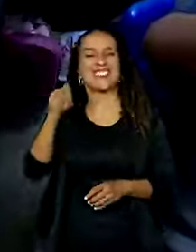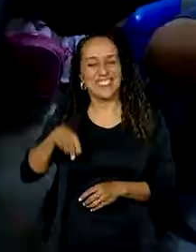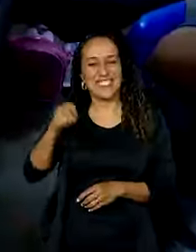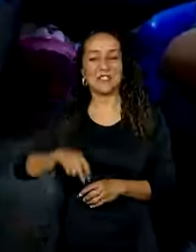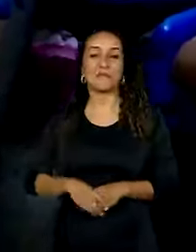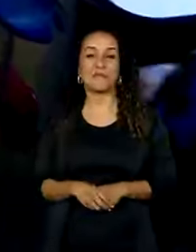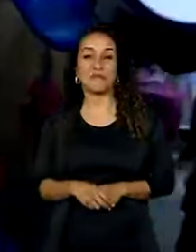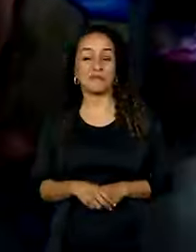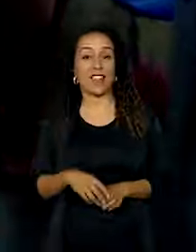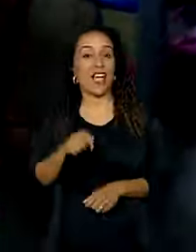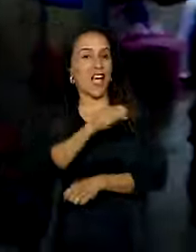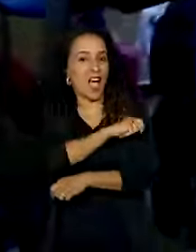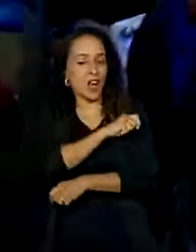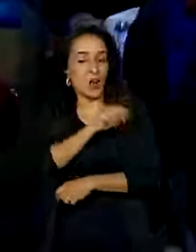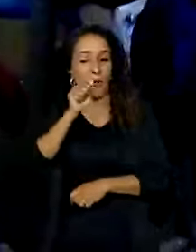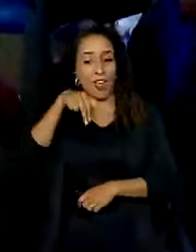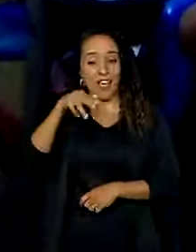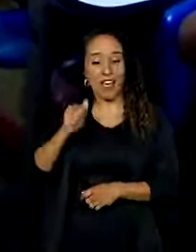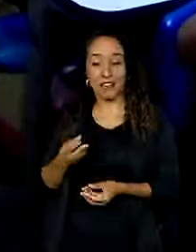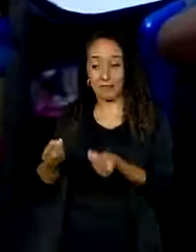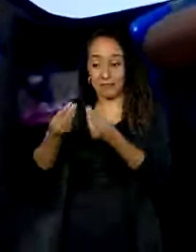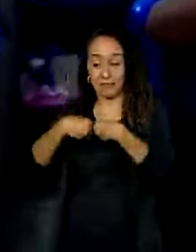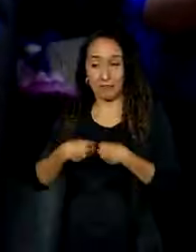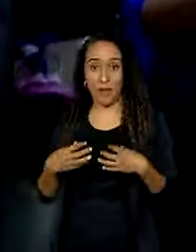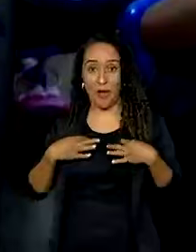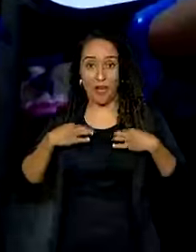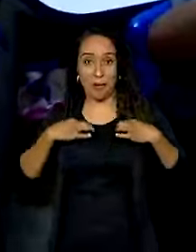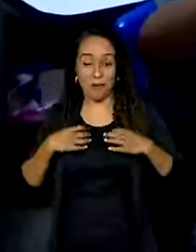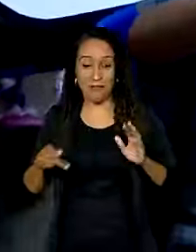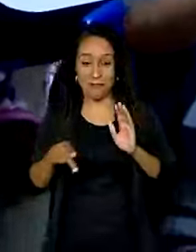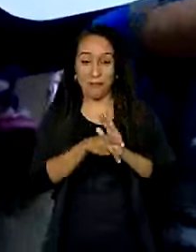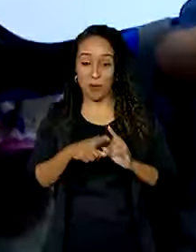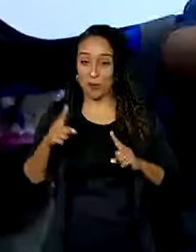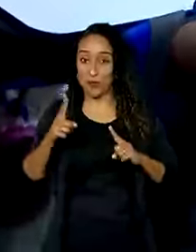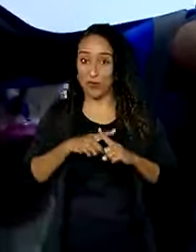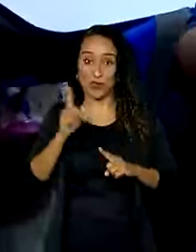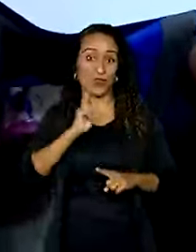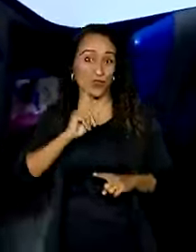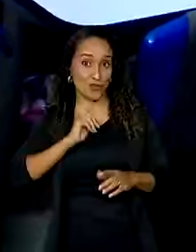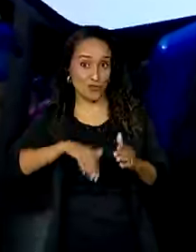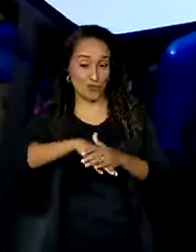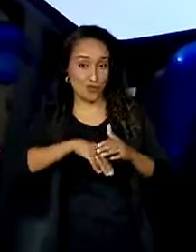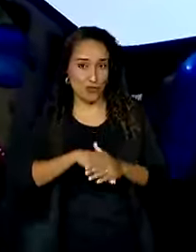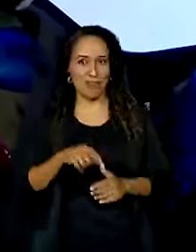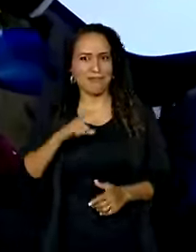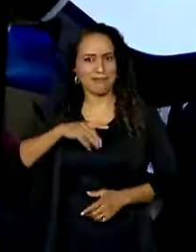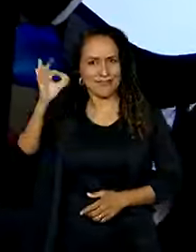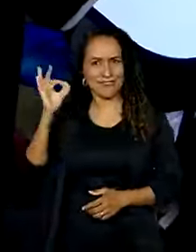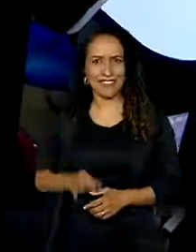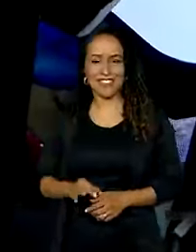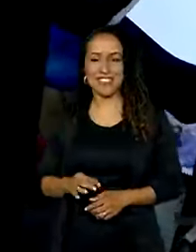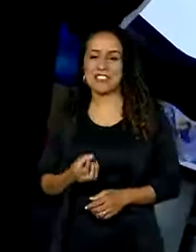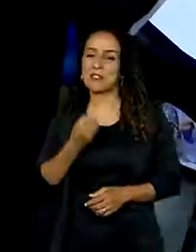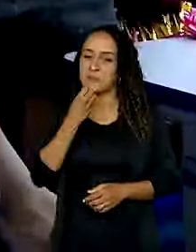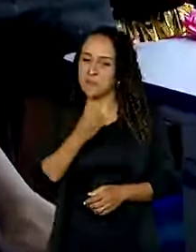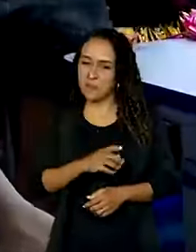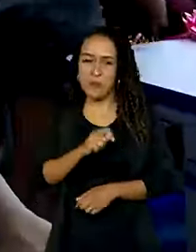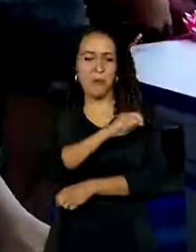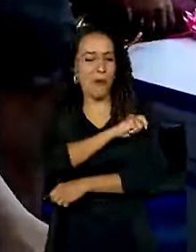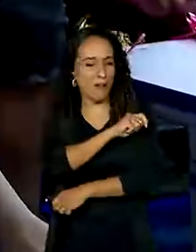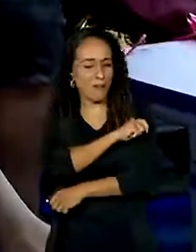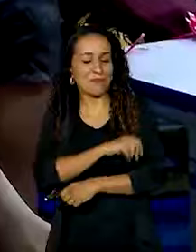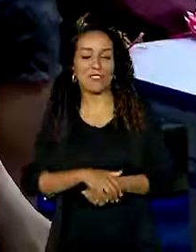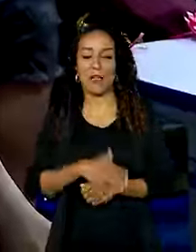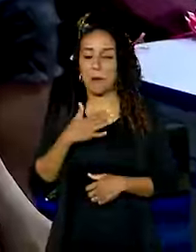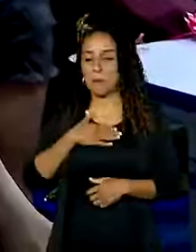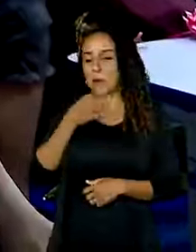A aluna Ana Caroline recebeu a camiseta do seu time favorito e tem certeza que foi uma boa menina no ano. Na minha